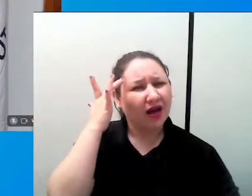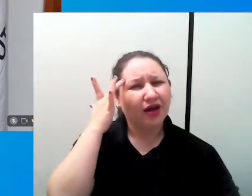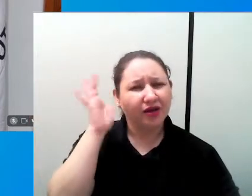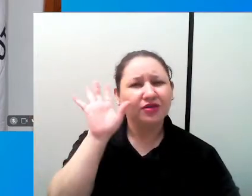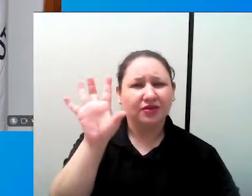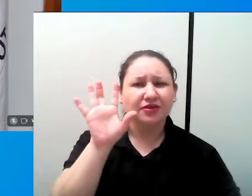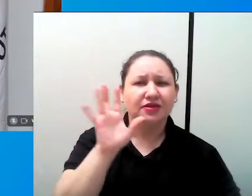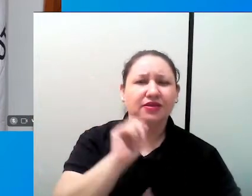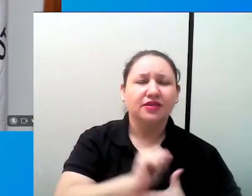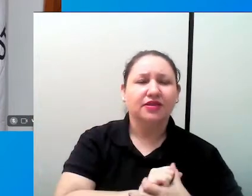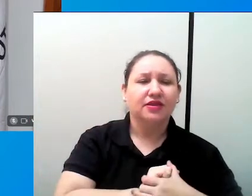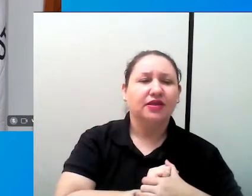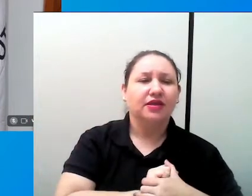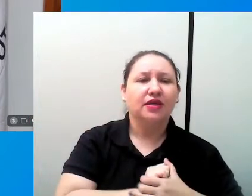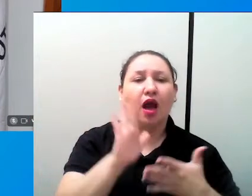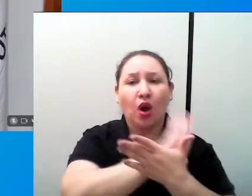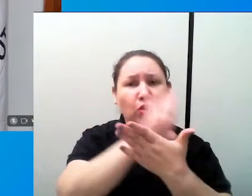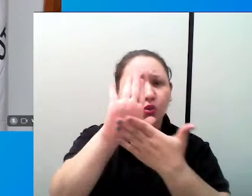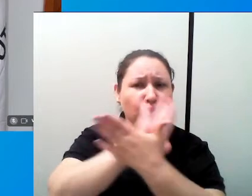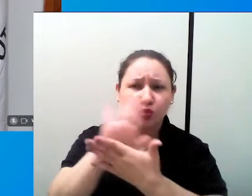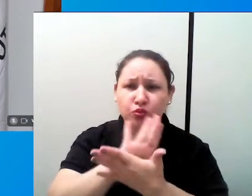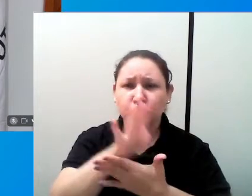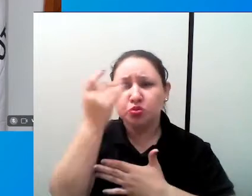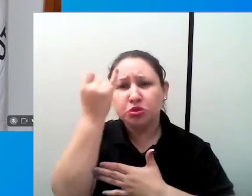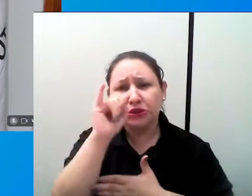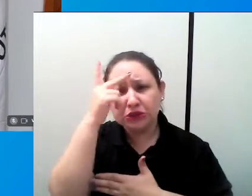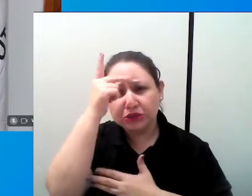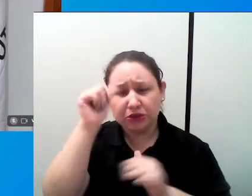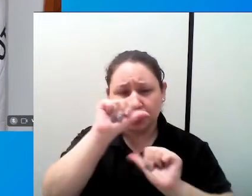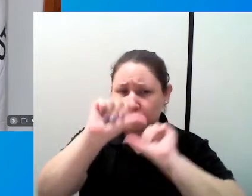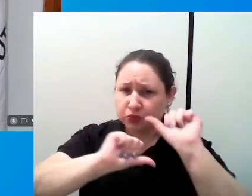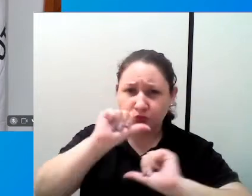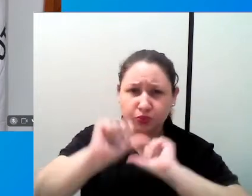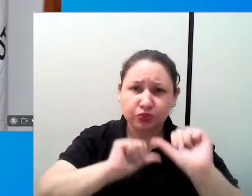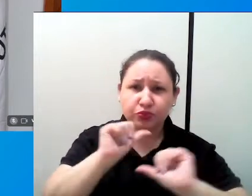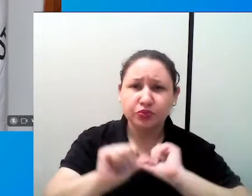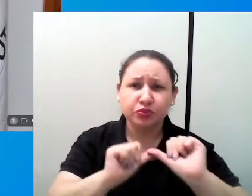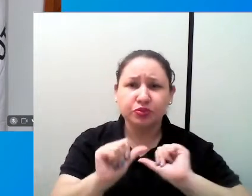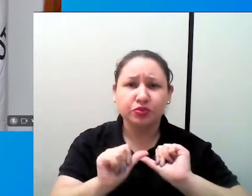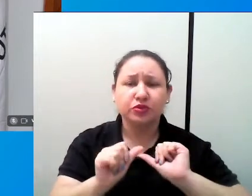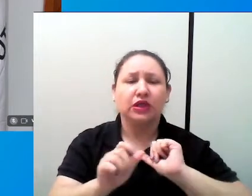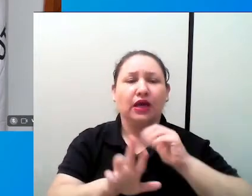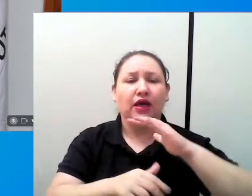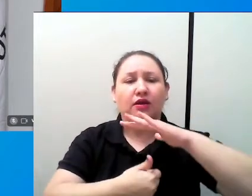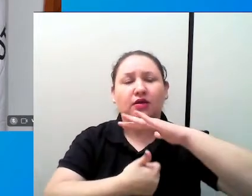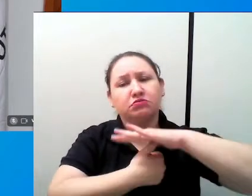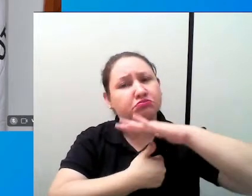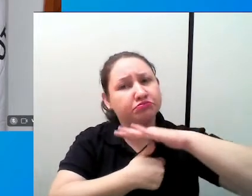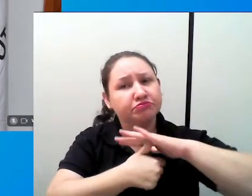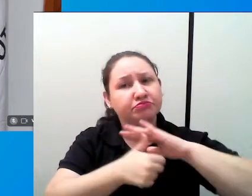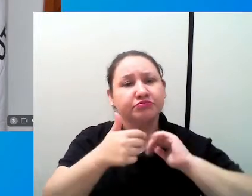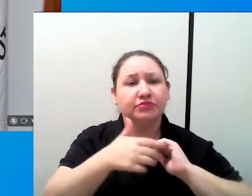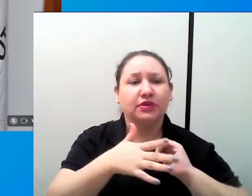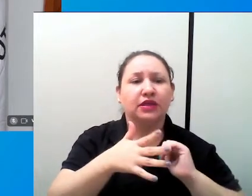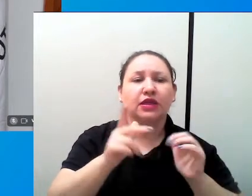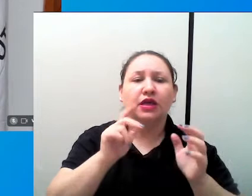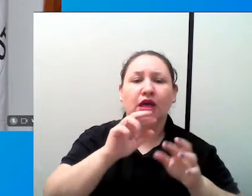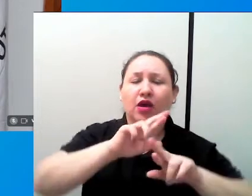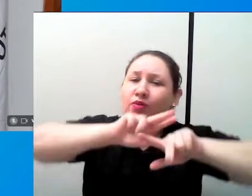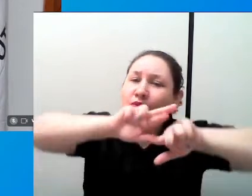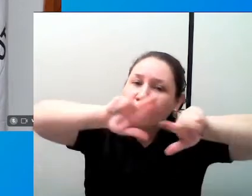Triângulo Mineiro, o André, o Gariba, de Santa Catarina, o do Norte de Minas, que é